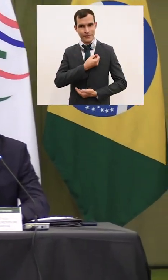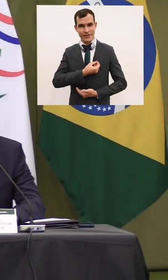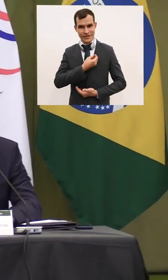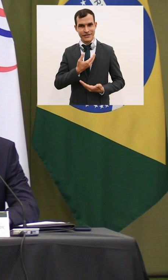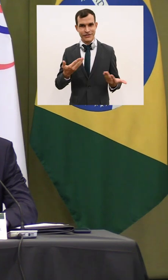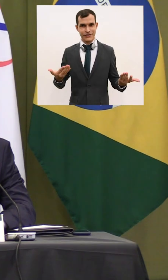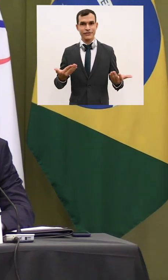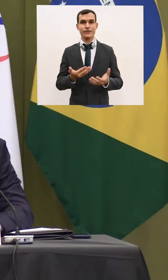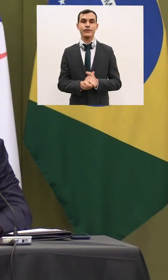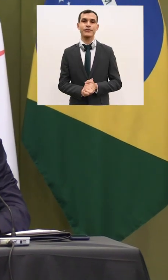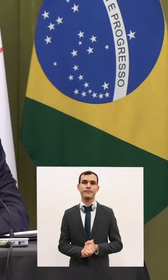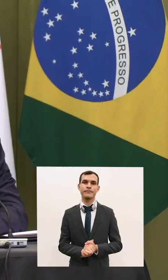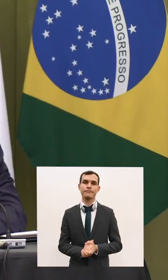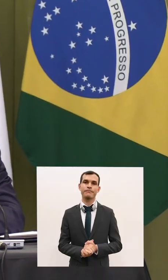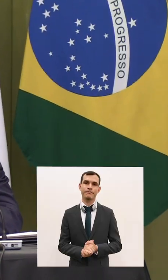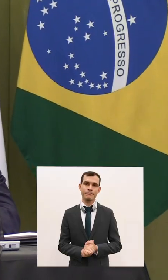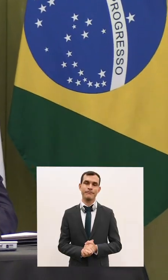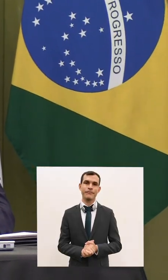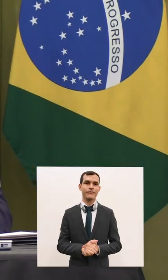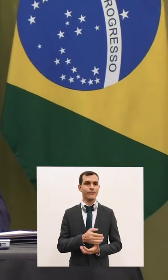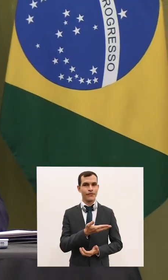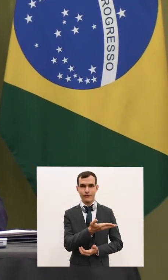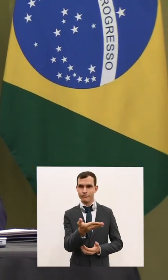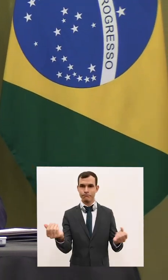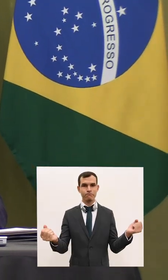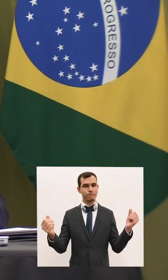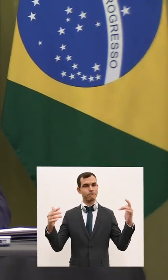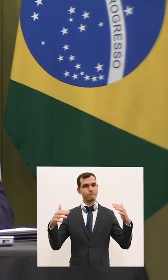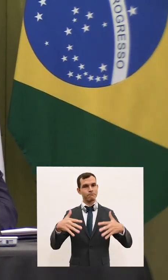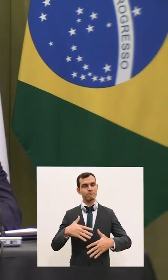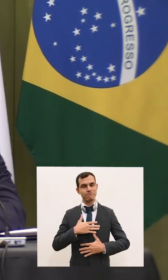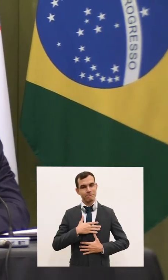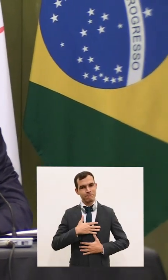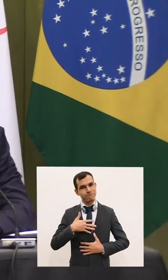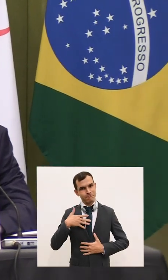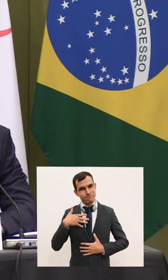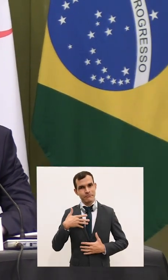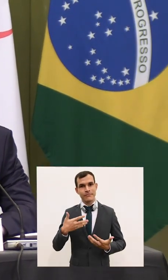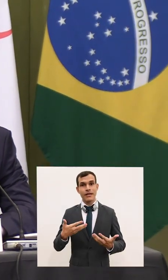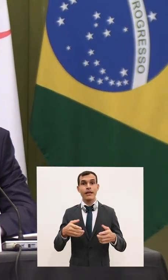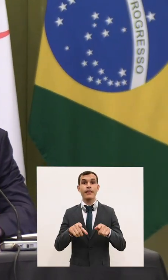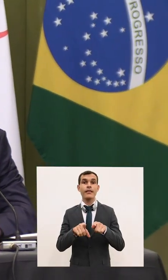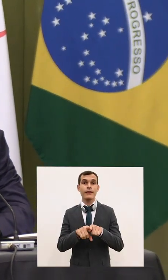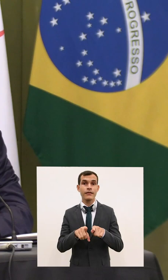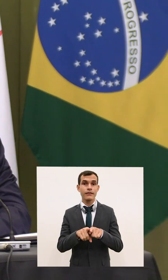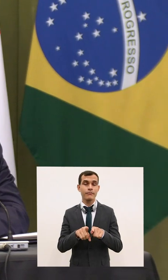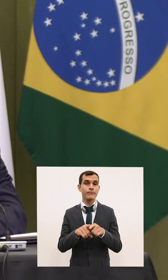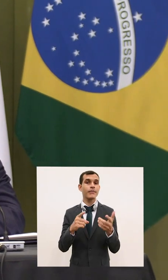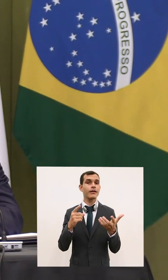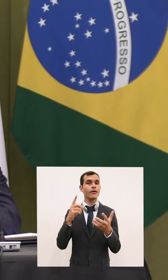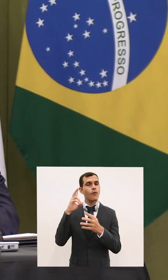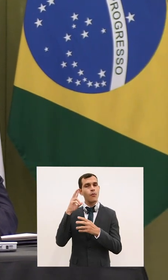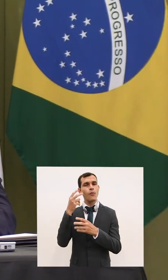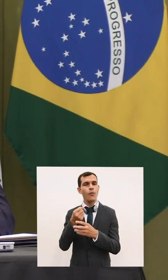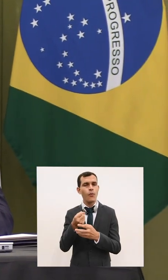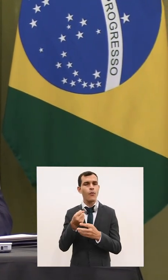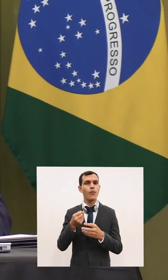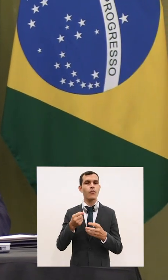prestigiaram com a sua vinda, e também um reconhecimento aqui na